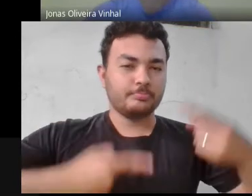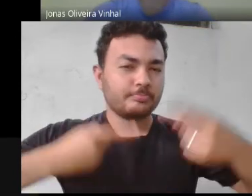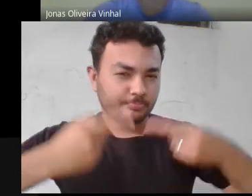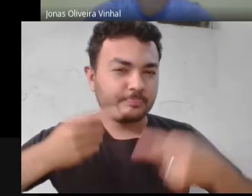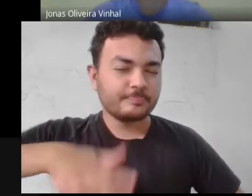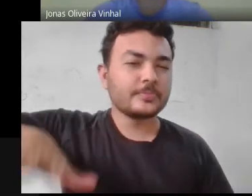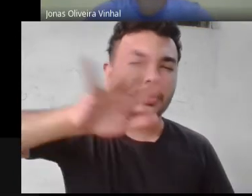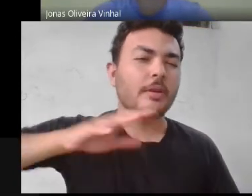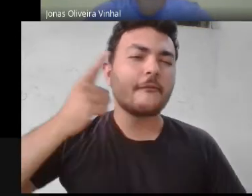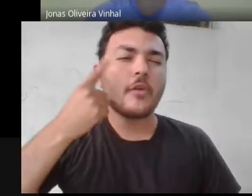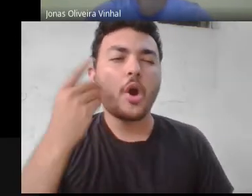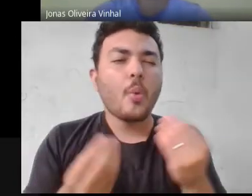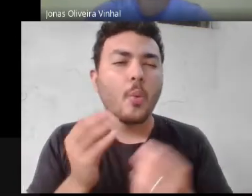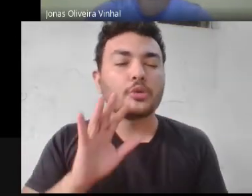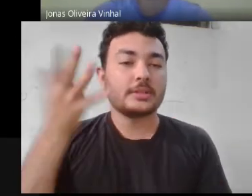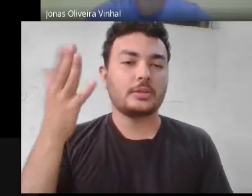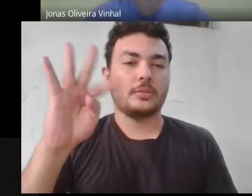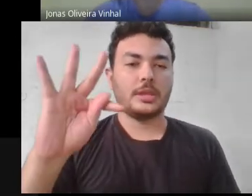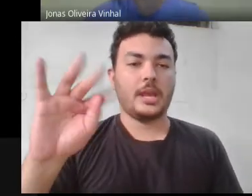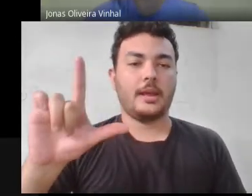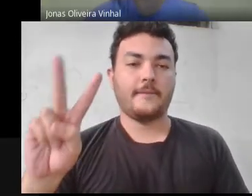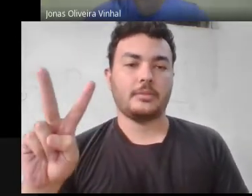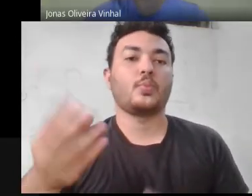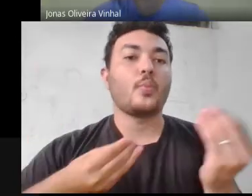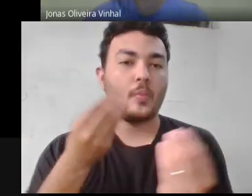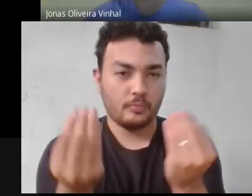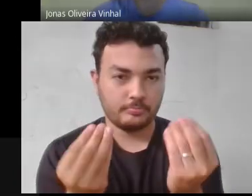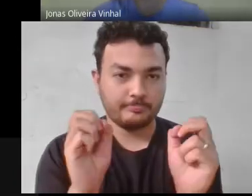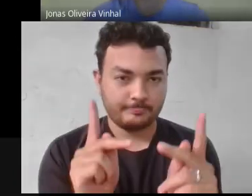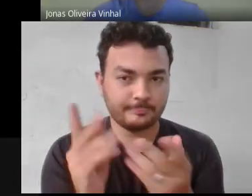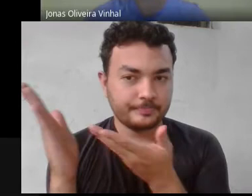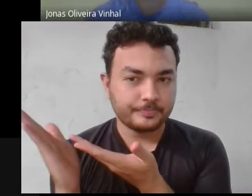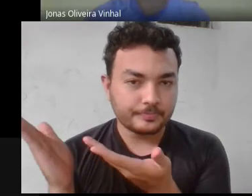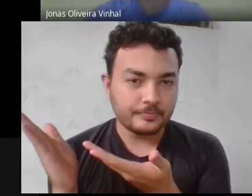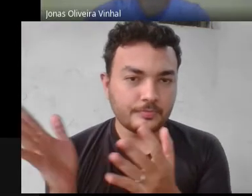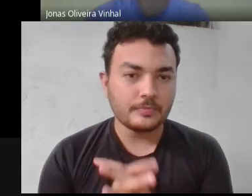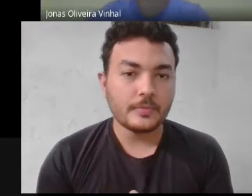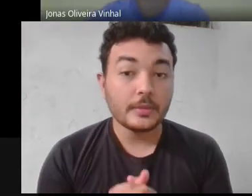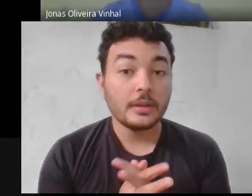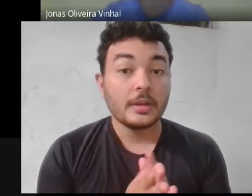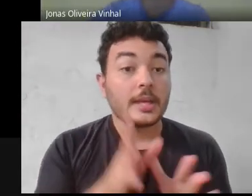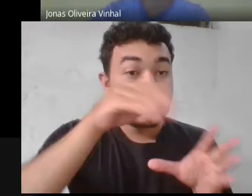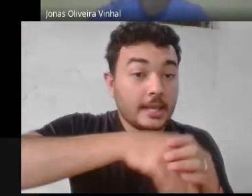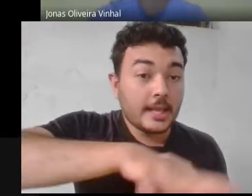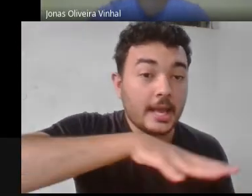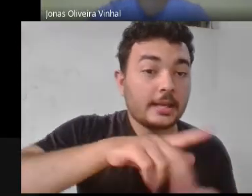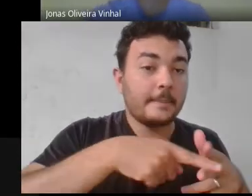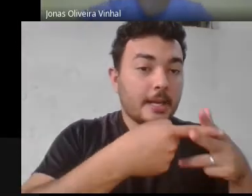como que foi o desenvolvimento, né, da TLV, dessa teoria de ligação de valência, que, associada à mecânica